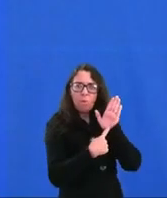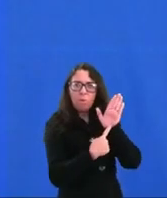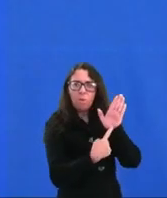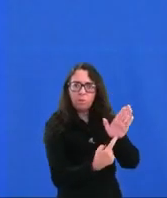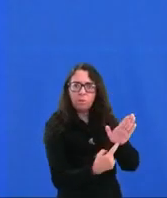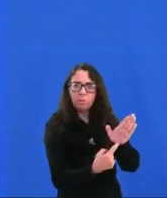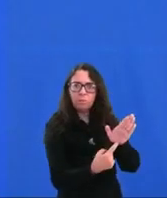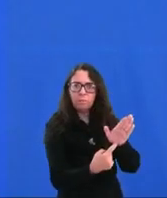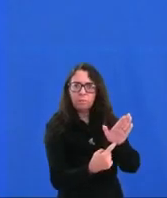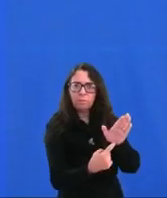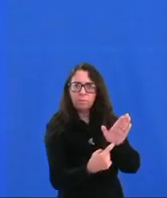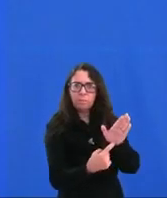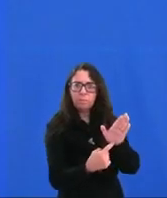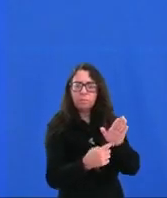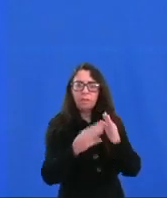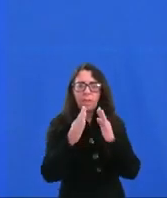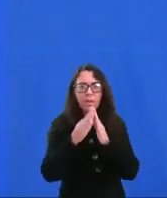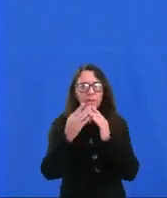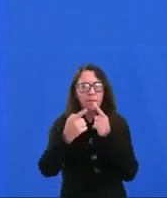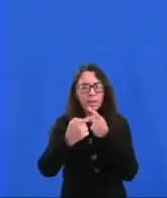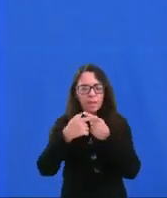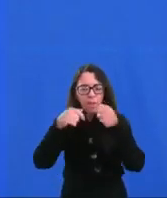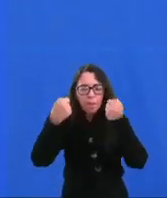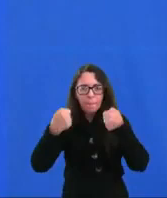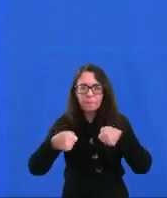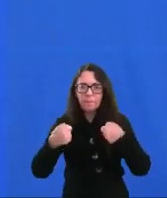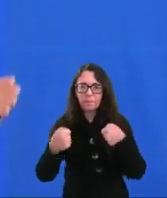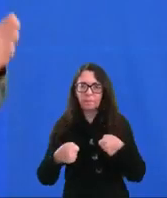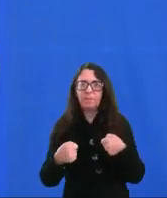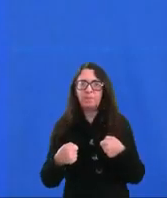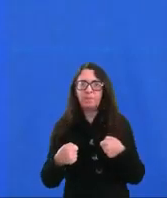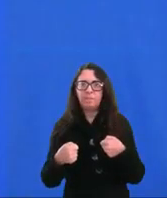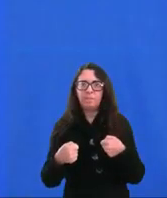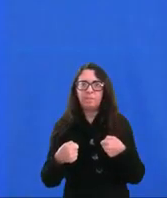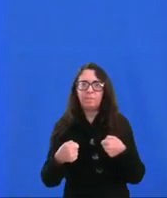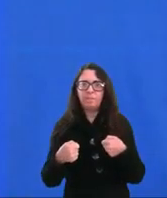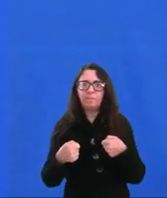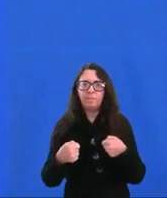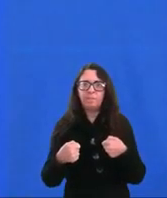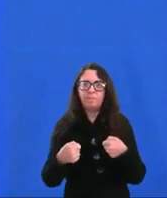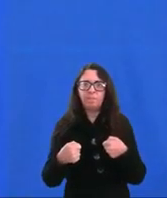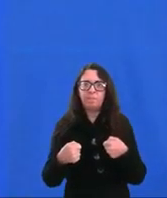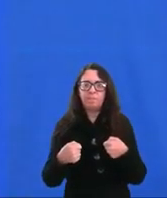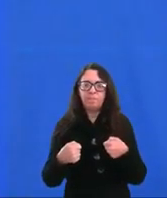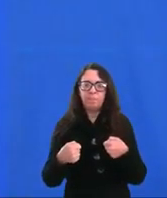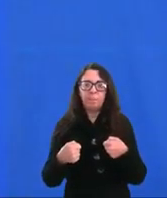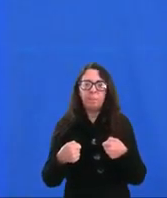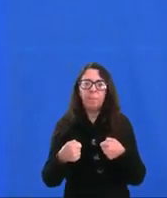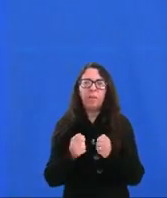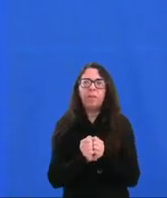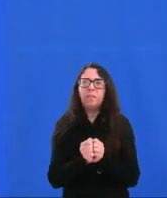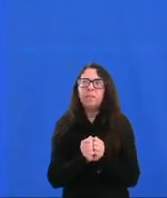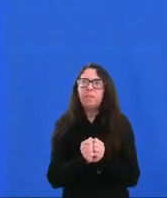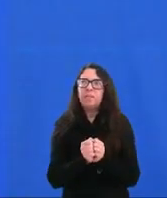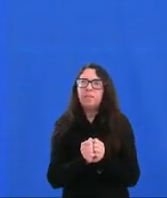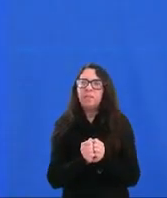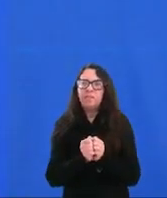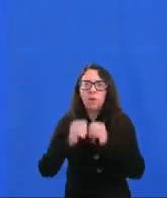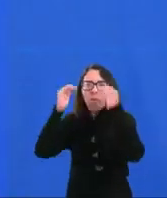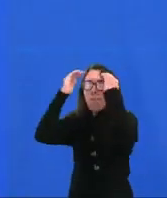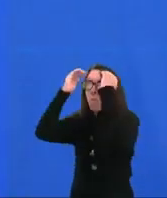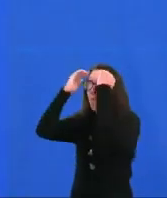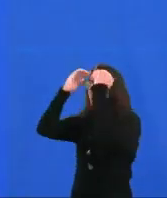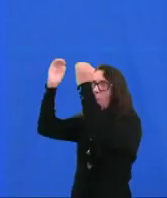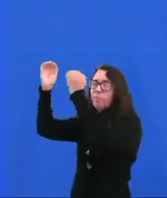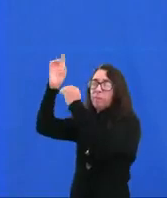Os irmãos acham que é assim ou que é não? Temos que concluir uma tarefa da igreja, mesmo que isso provoque uma divisão na